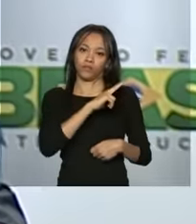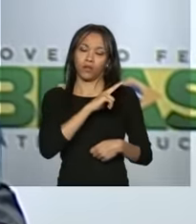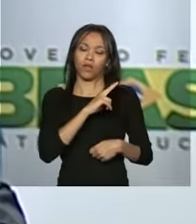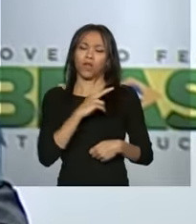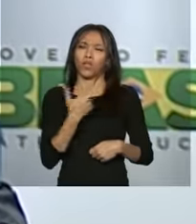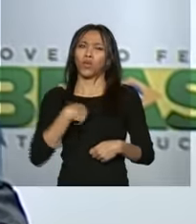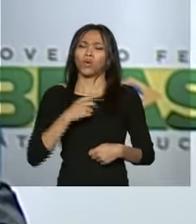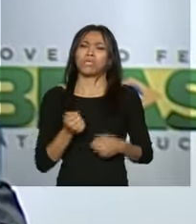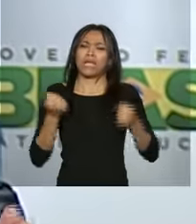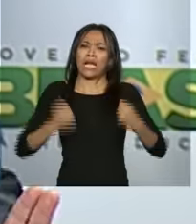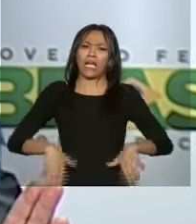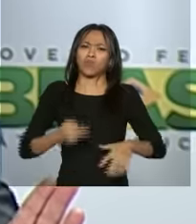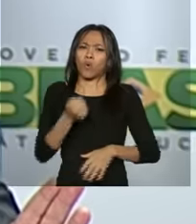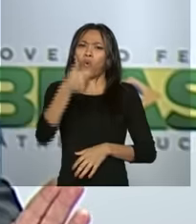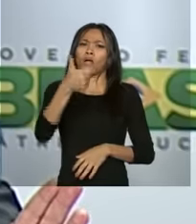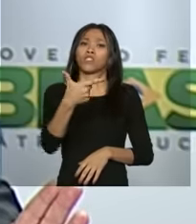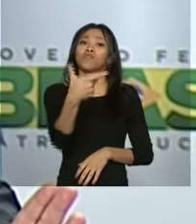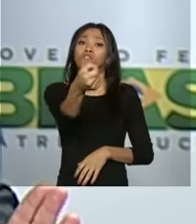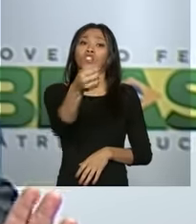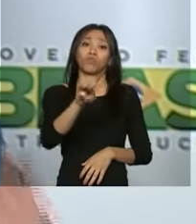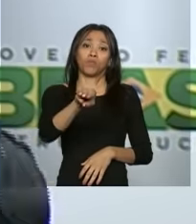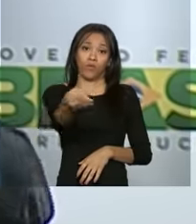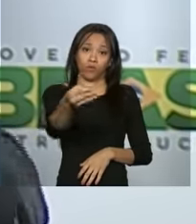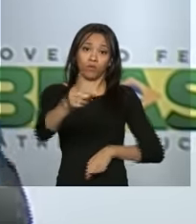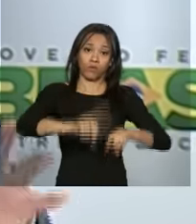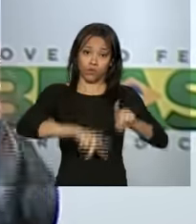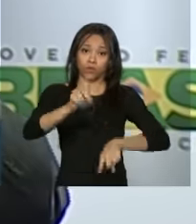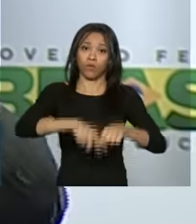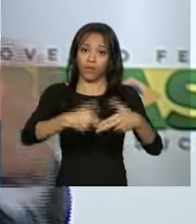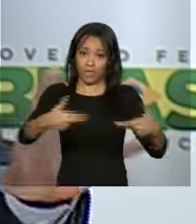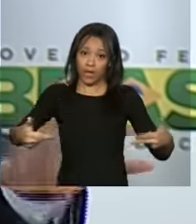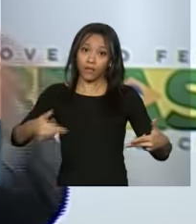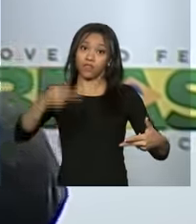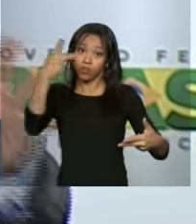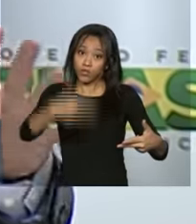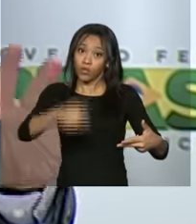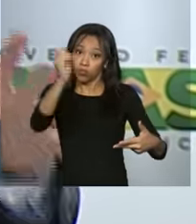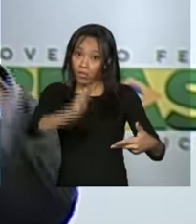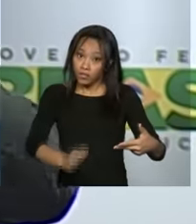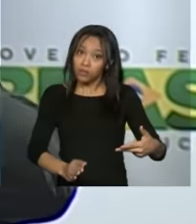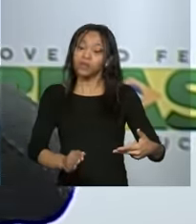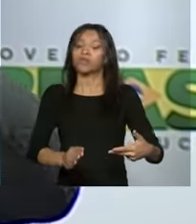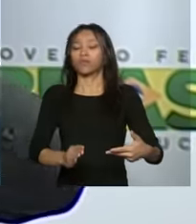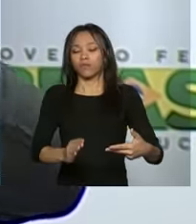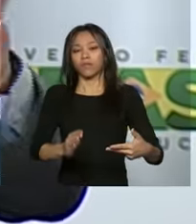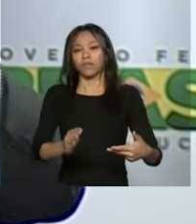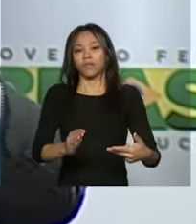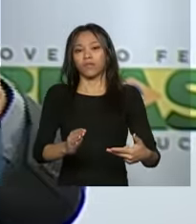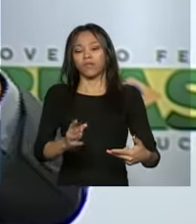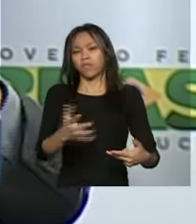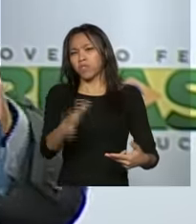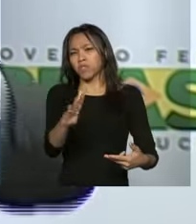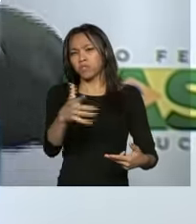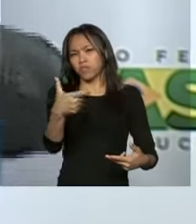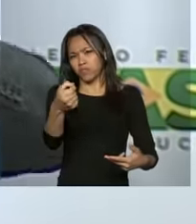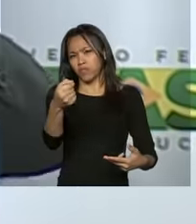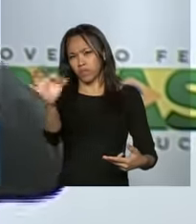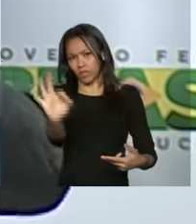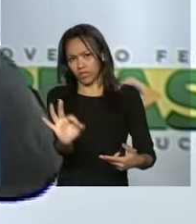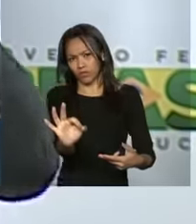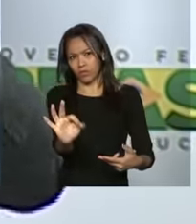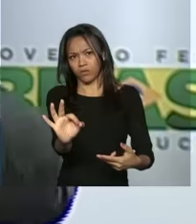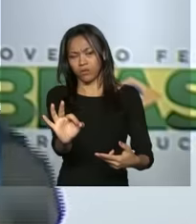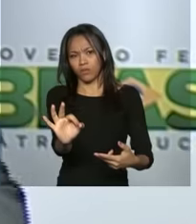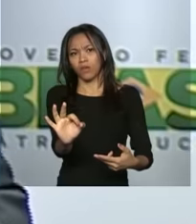gastamos quase 20 bilhões com produtos médicos Nacional internacionalmente se trabalha com uma ideia de que é por volta de 20% Então